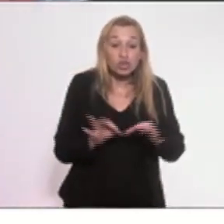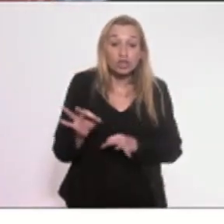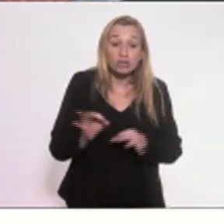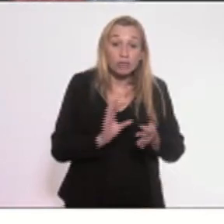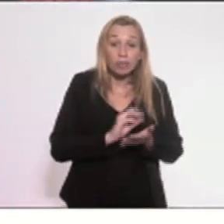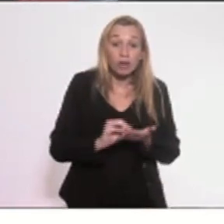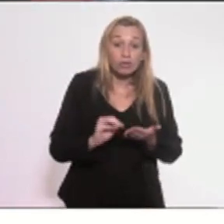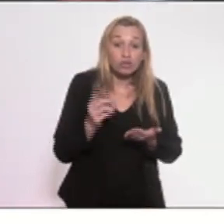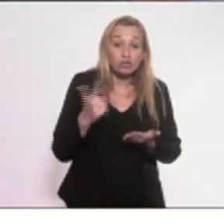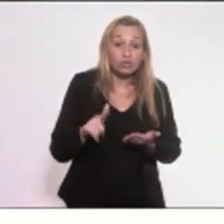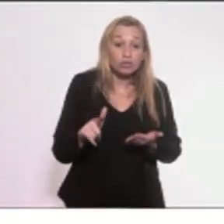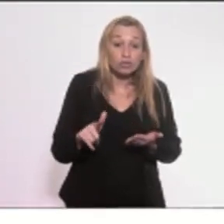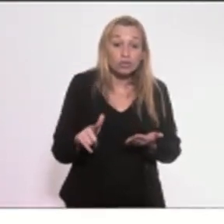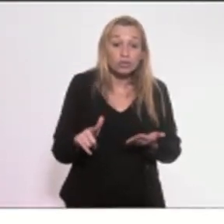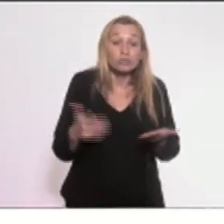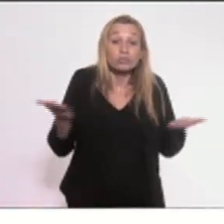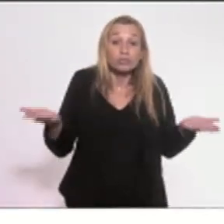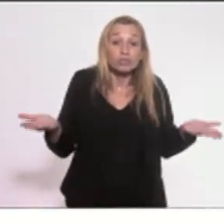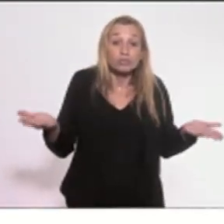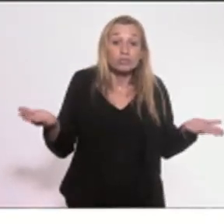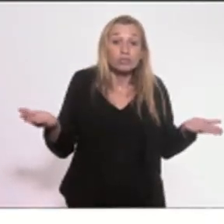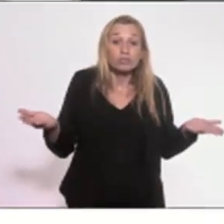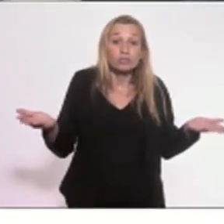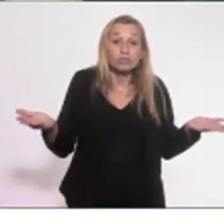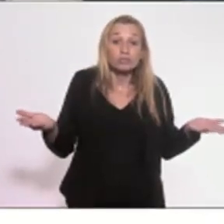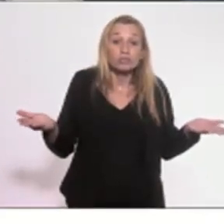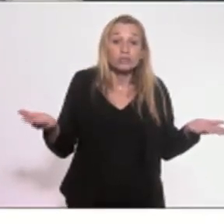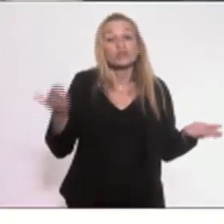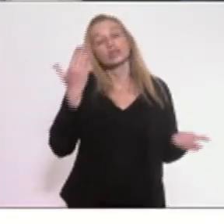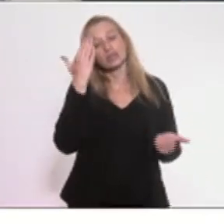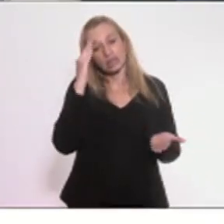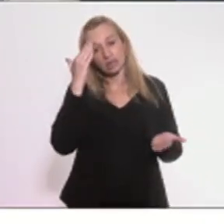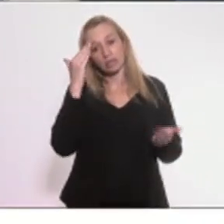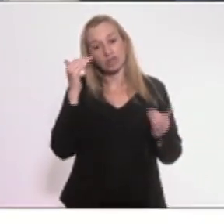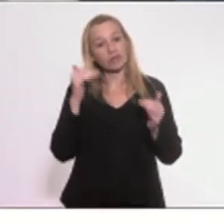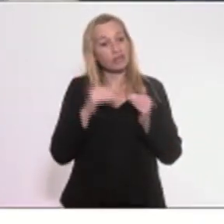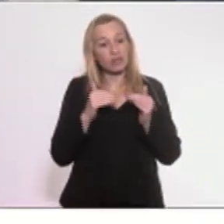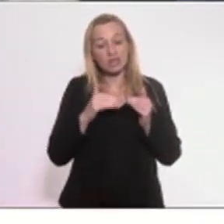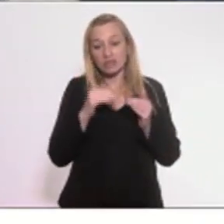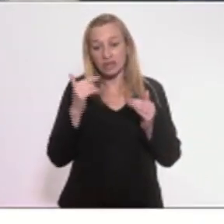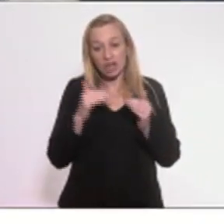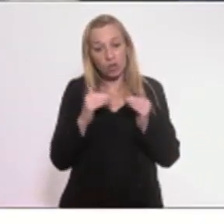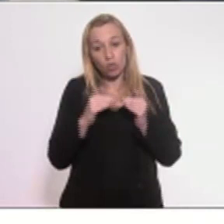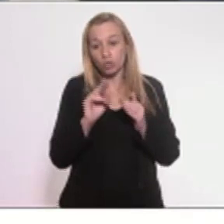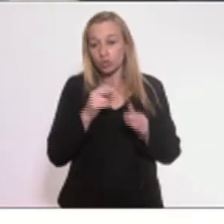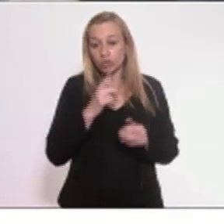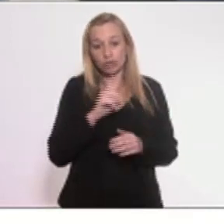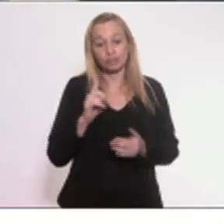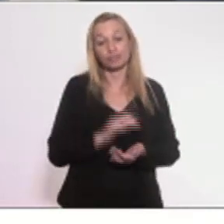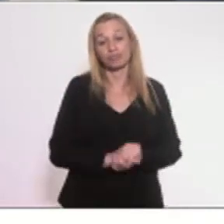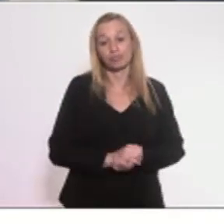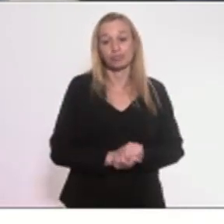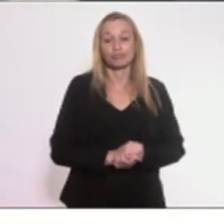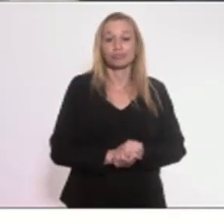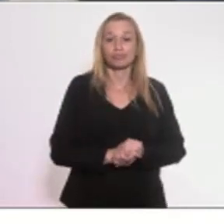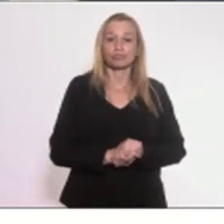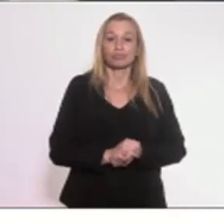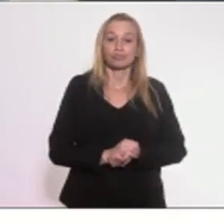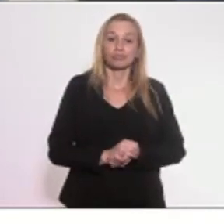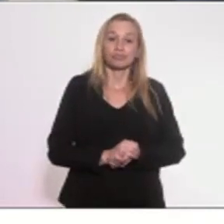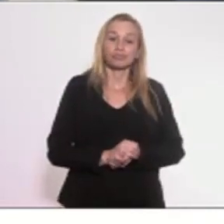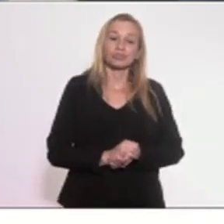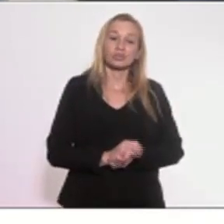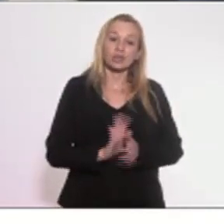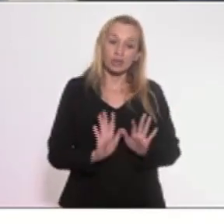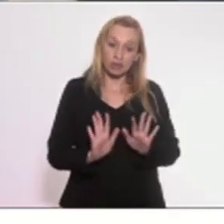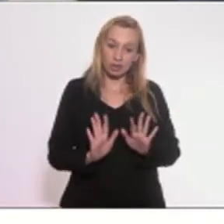novamente? Qual nós estamos tentando um entendimento, senão vai voltar e vai emendar ao final. Senhor presidente... Mas olha